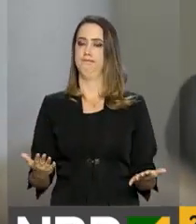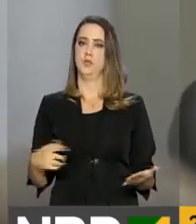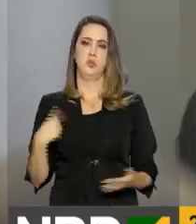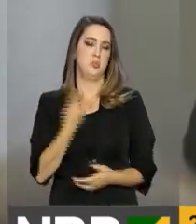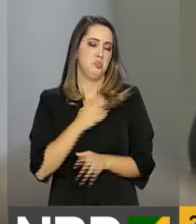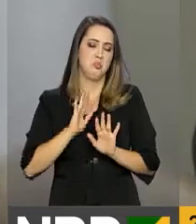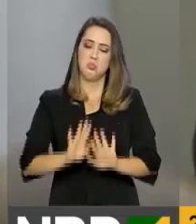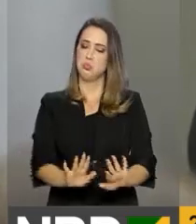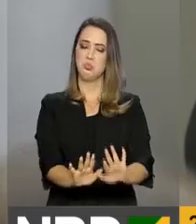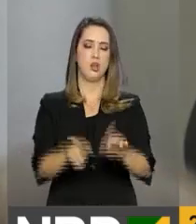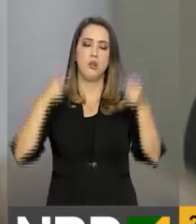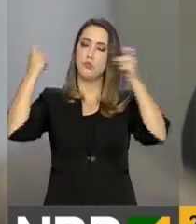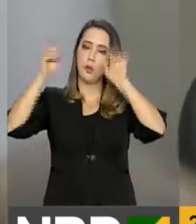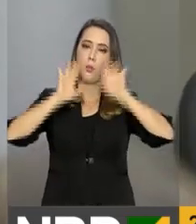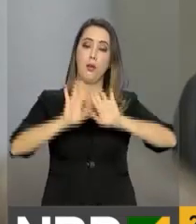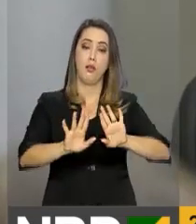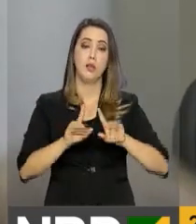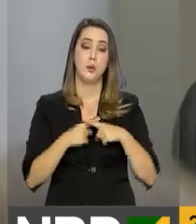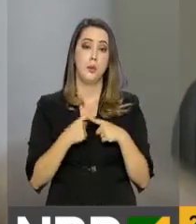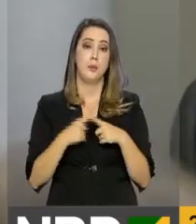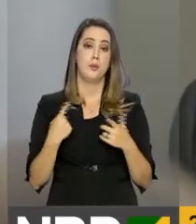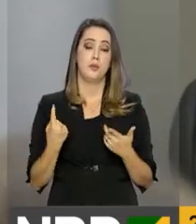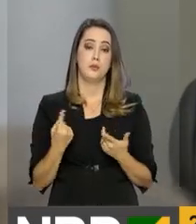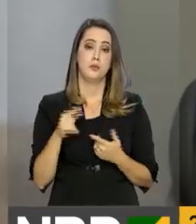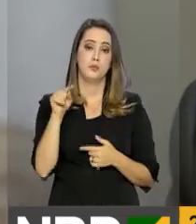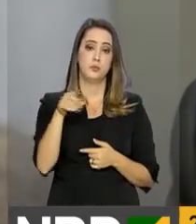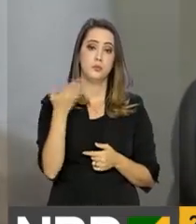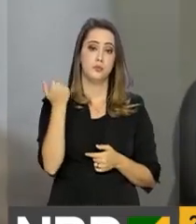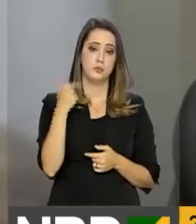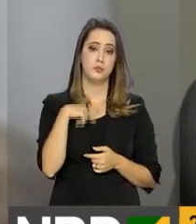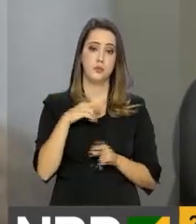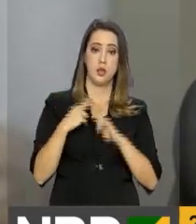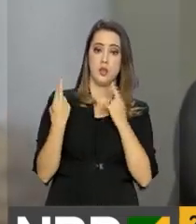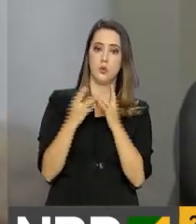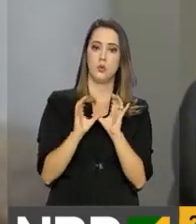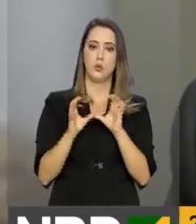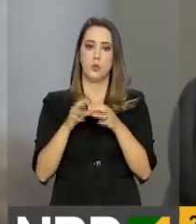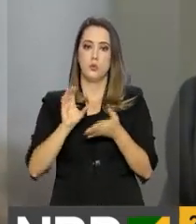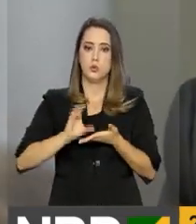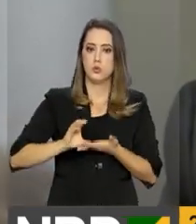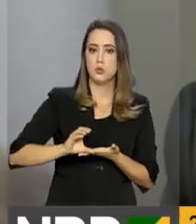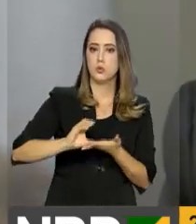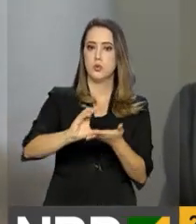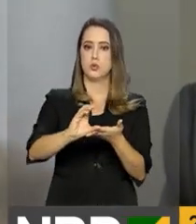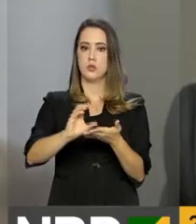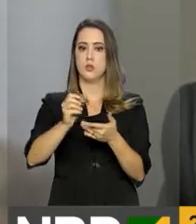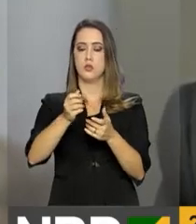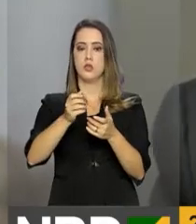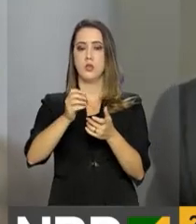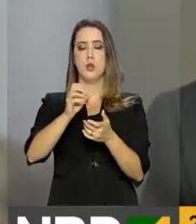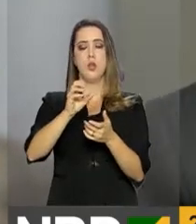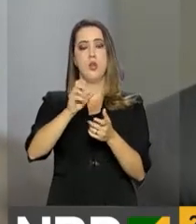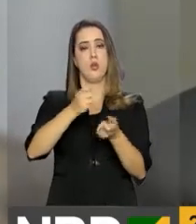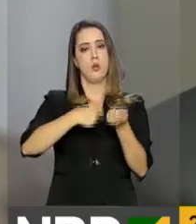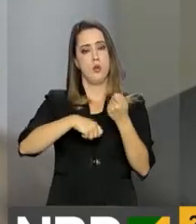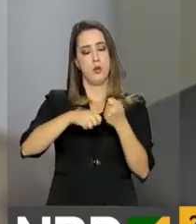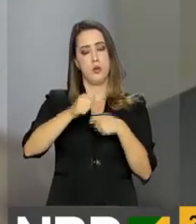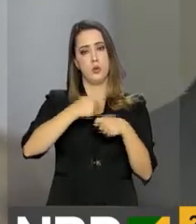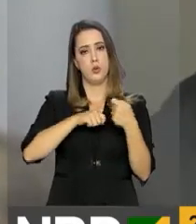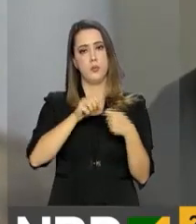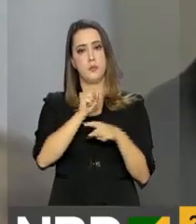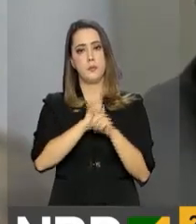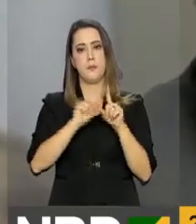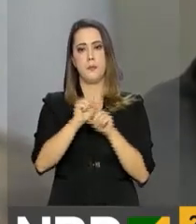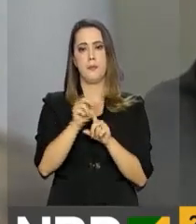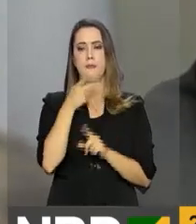não nos preocupamos com isso. Aliás, uma ocasião, reunido o Conselho Econômico e Social, havia um publicitário,